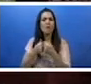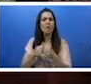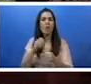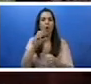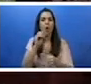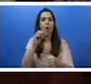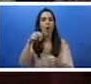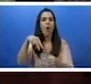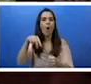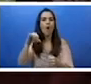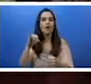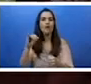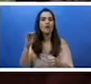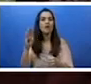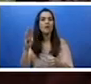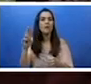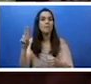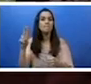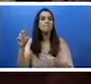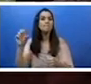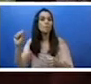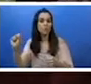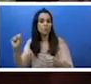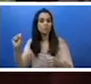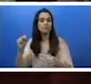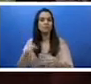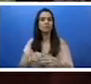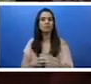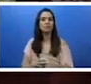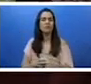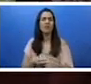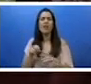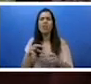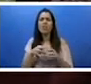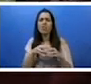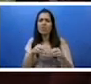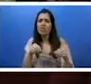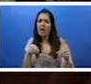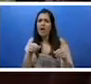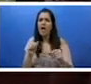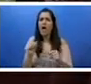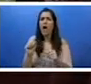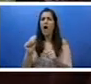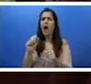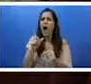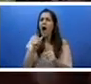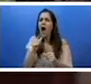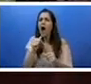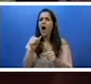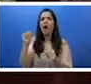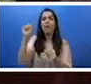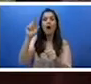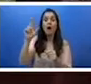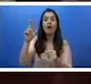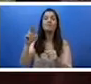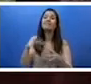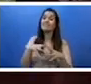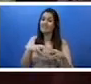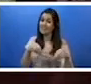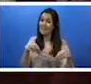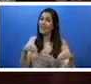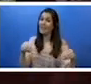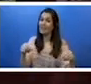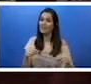O ônibus. E aonde que o ônibus vai? Pelo atrito da terra. Muito